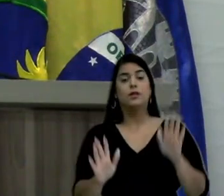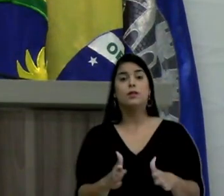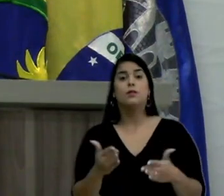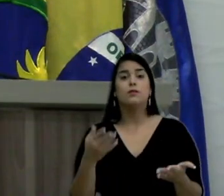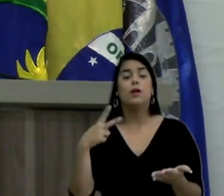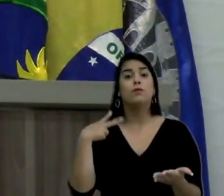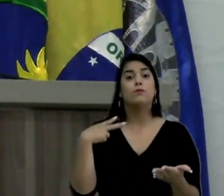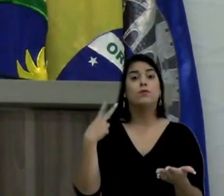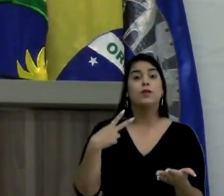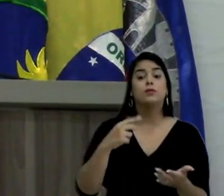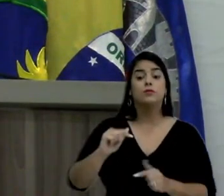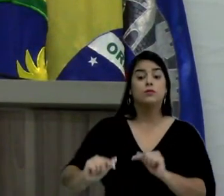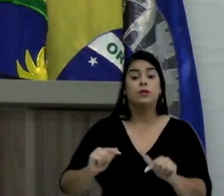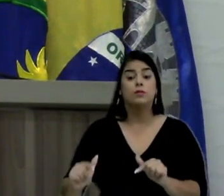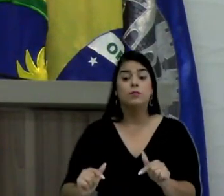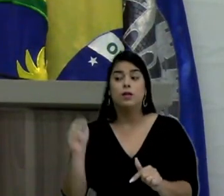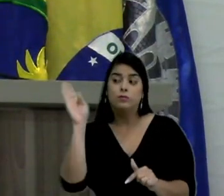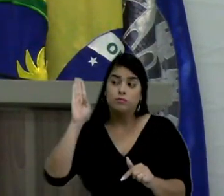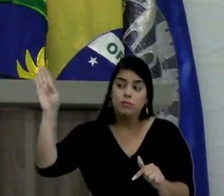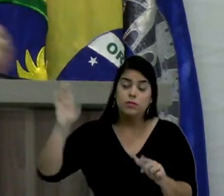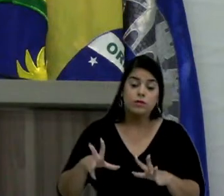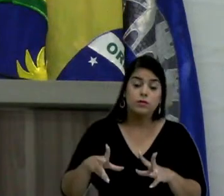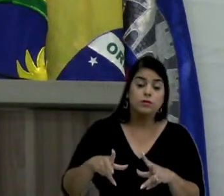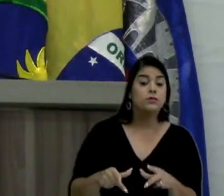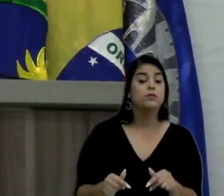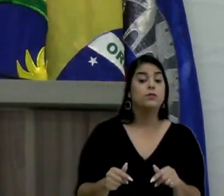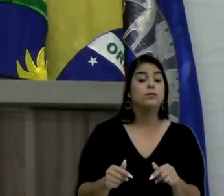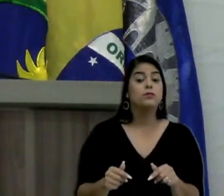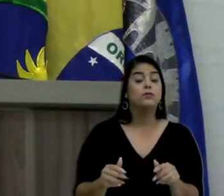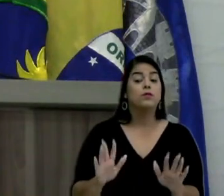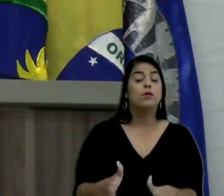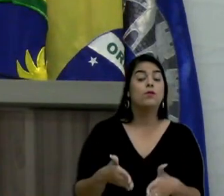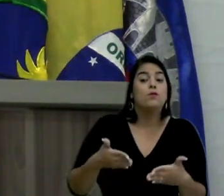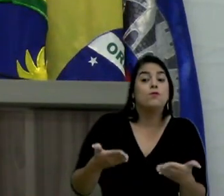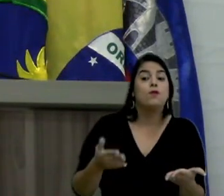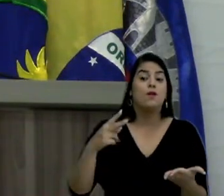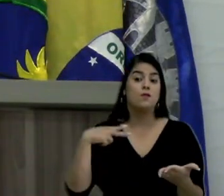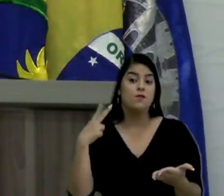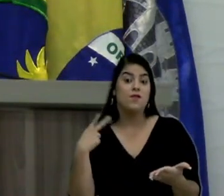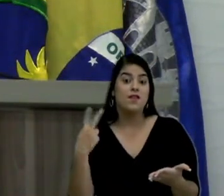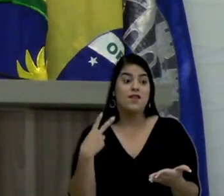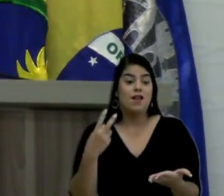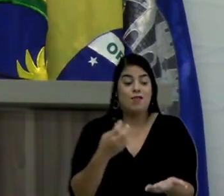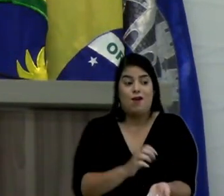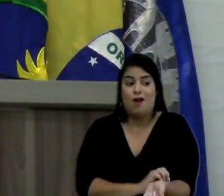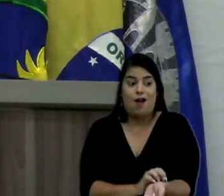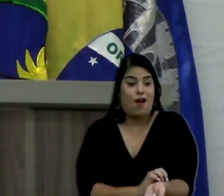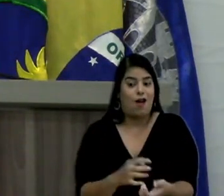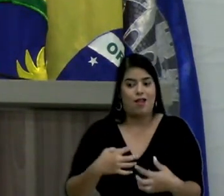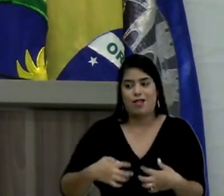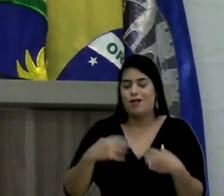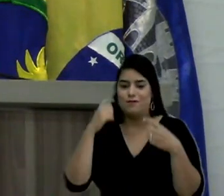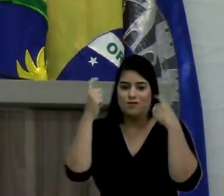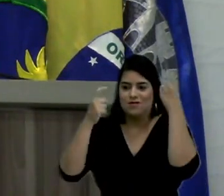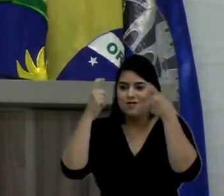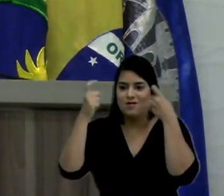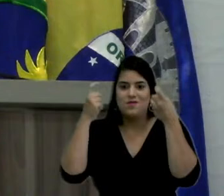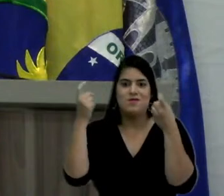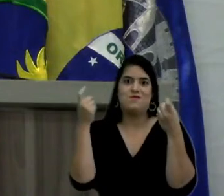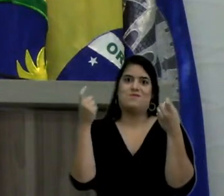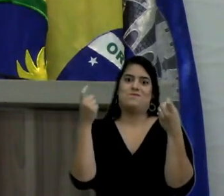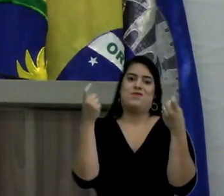todo qual vereador que agora dar o sonho com aquela agonia que é para chegar